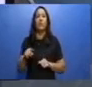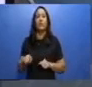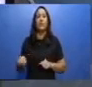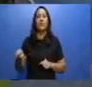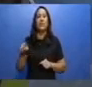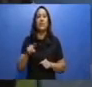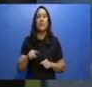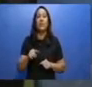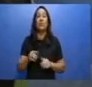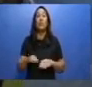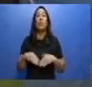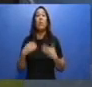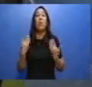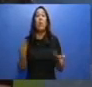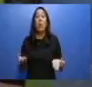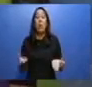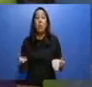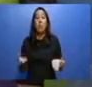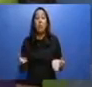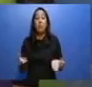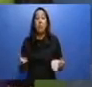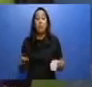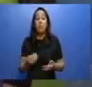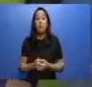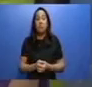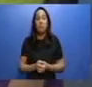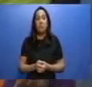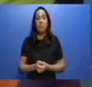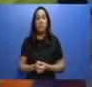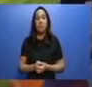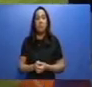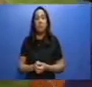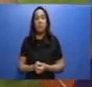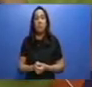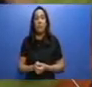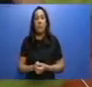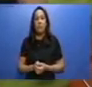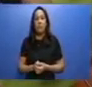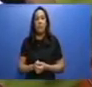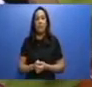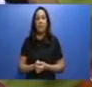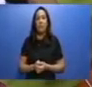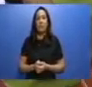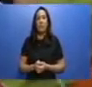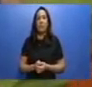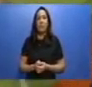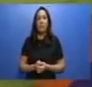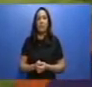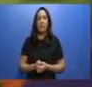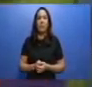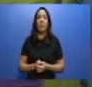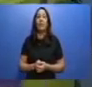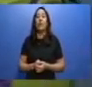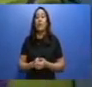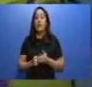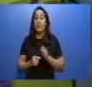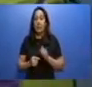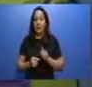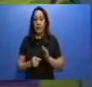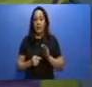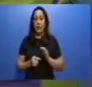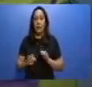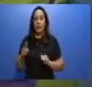círculo, né? E as figuras espaciais são os nossos sólidos, ó. Os